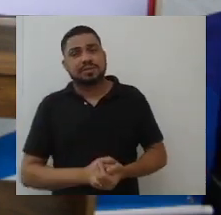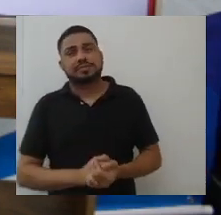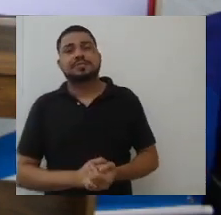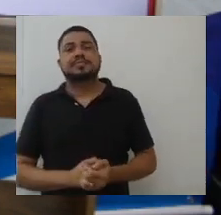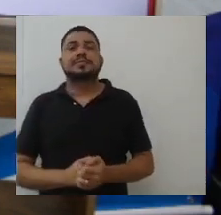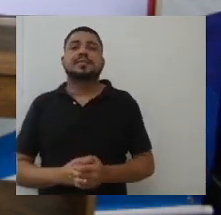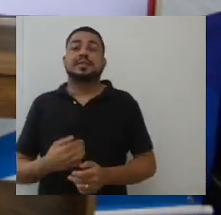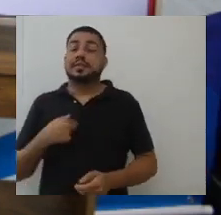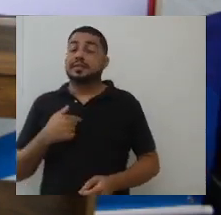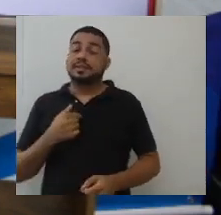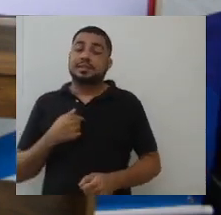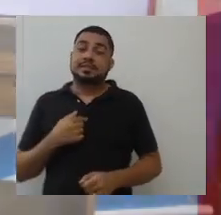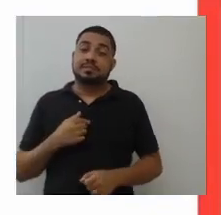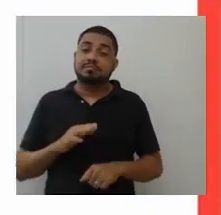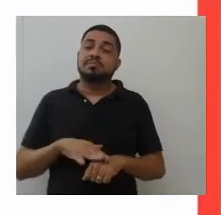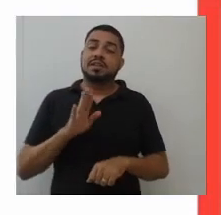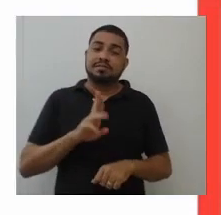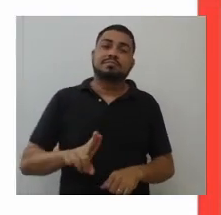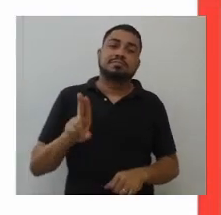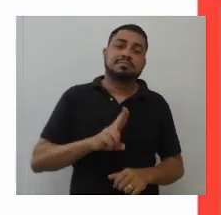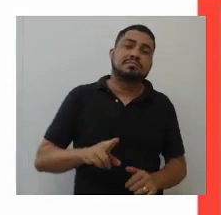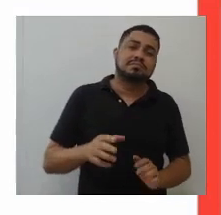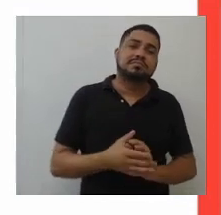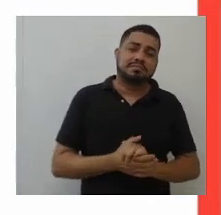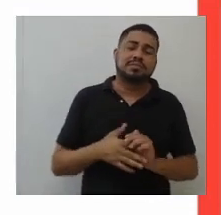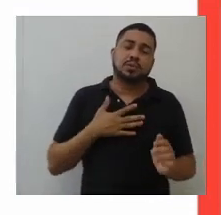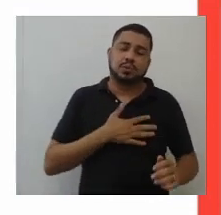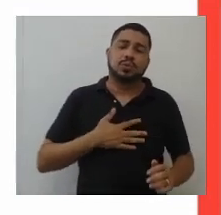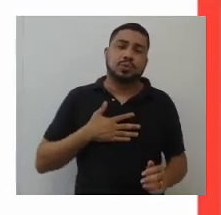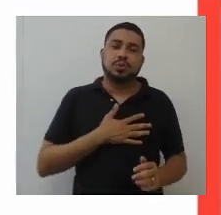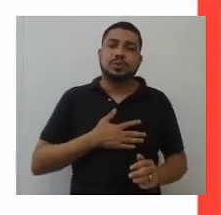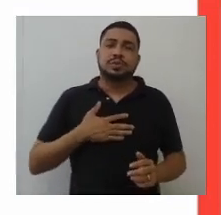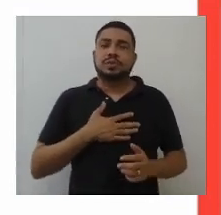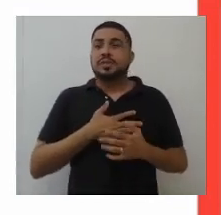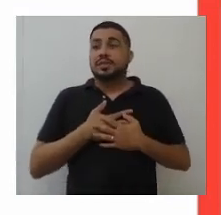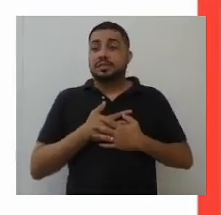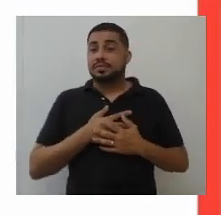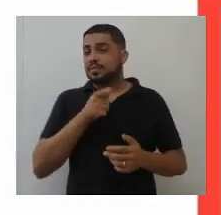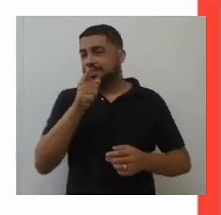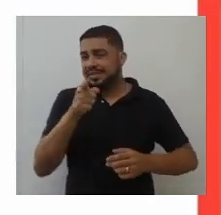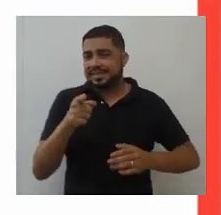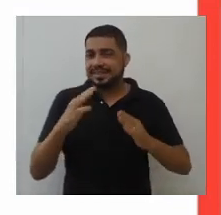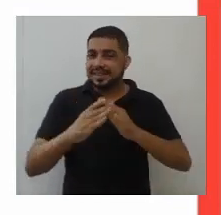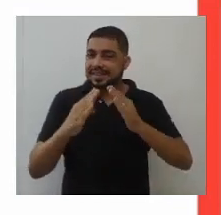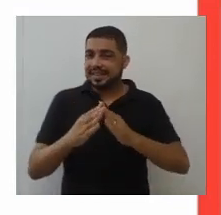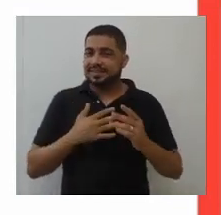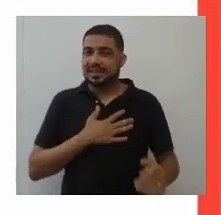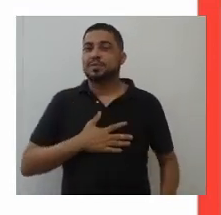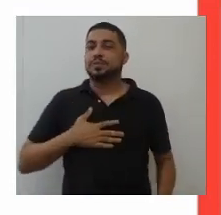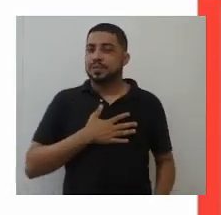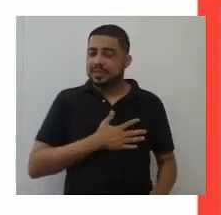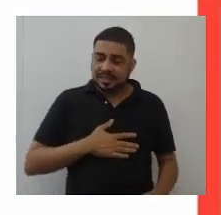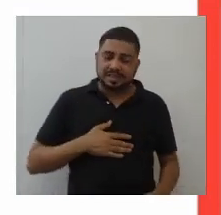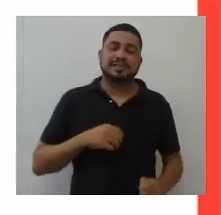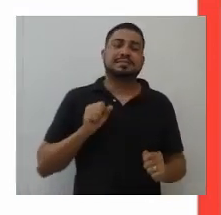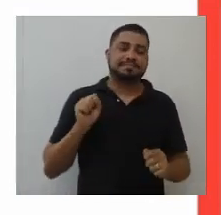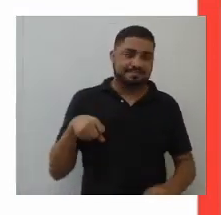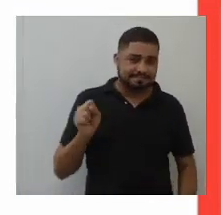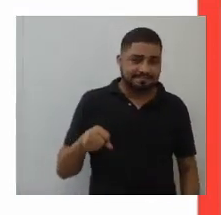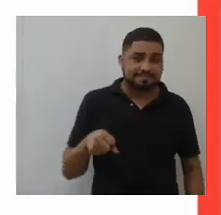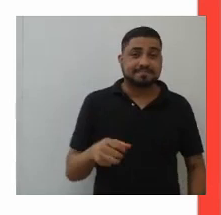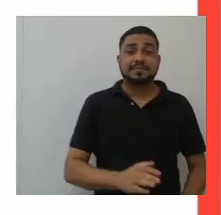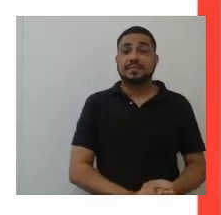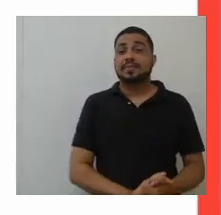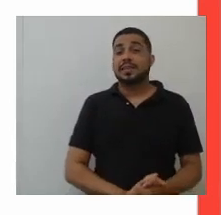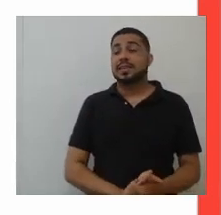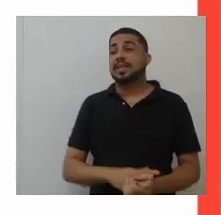A próxima é a que eu mais utilizo, que eu mais gosto de utilizar. Vocês aí de casa vão gostar, provavelmente. Vão utilizar bastante.